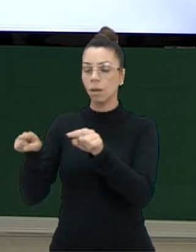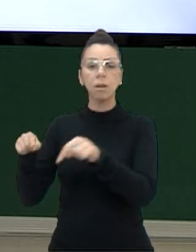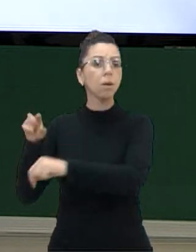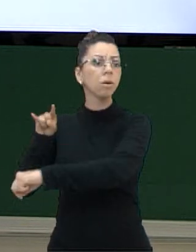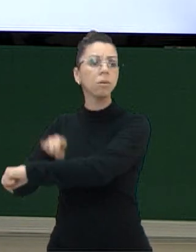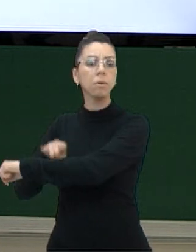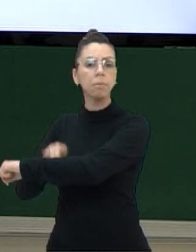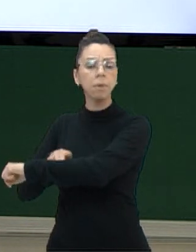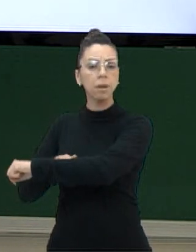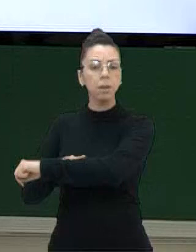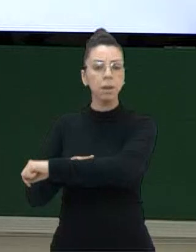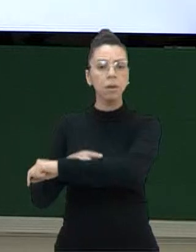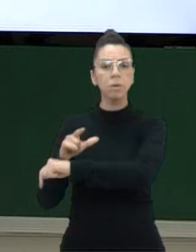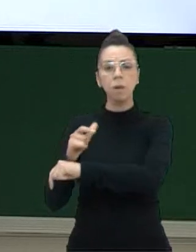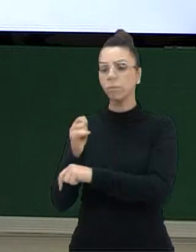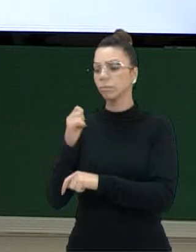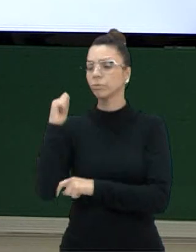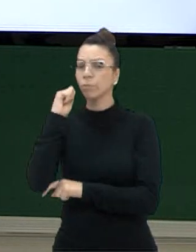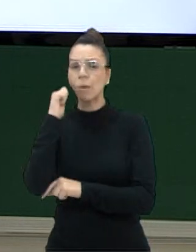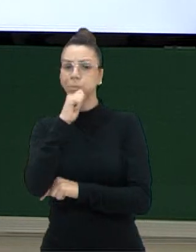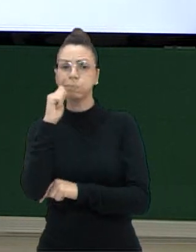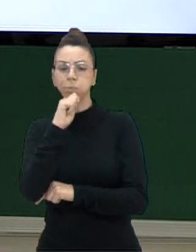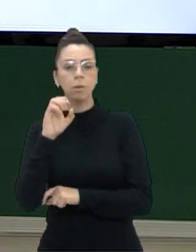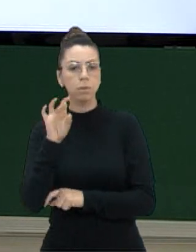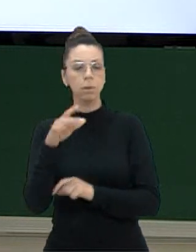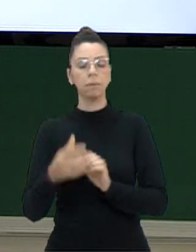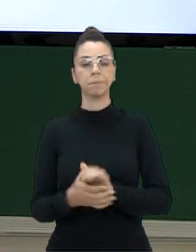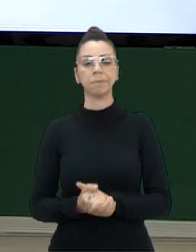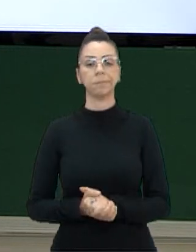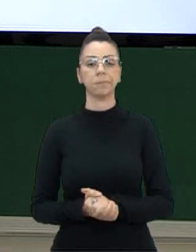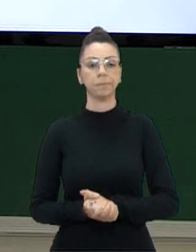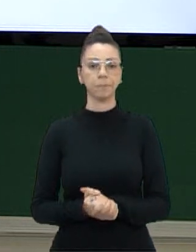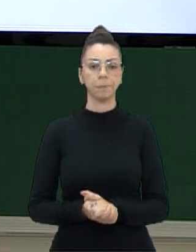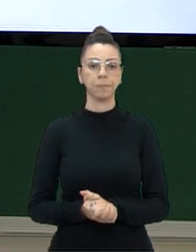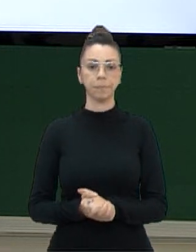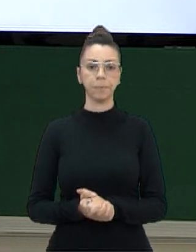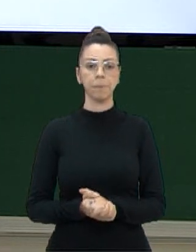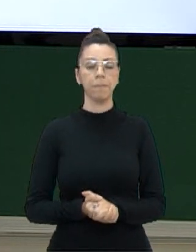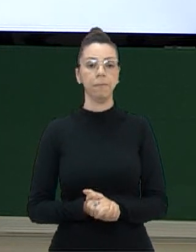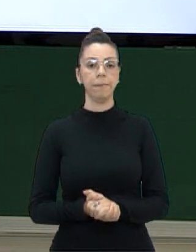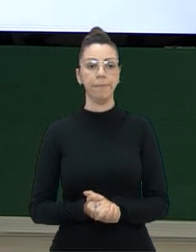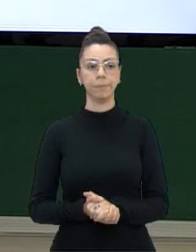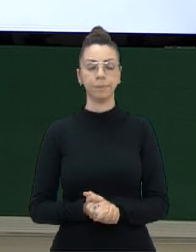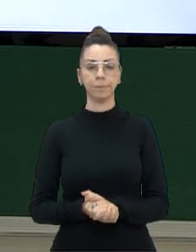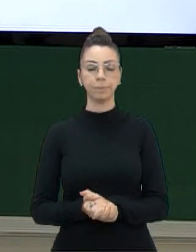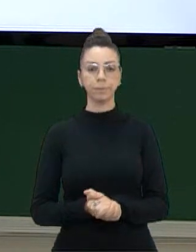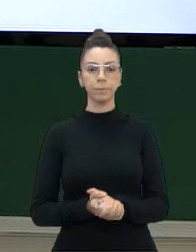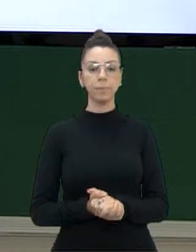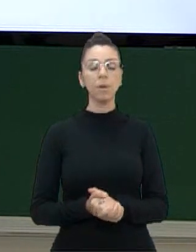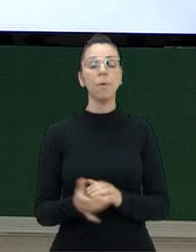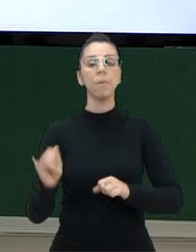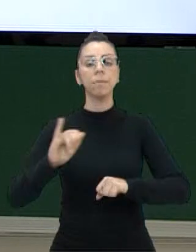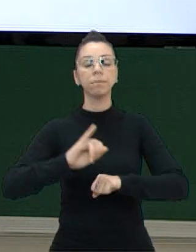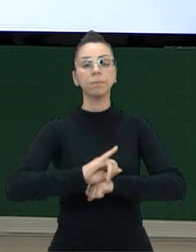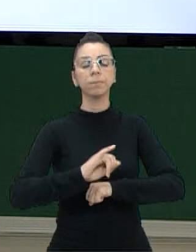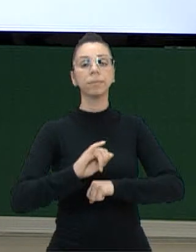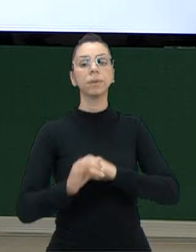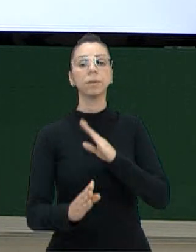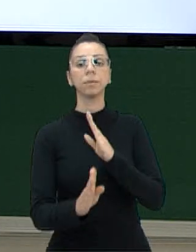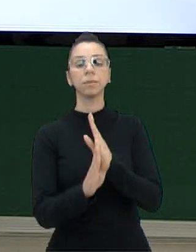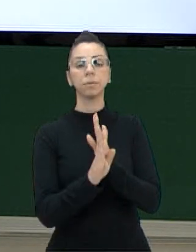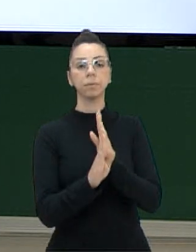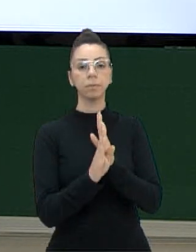¿sí? Bueno, então aqui que temos alguns elementos possíveis, alguns objetos, utensílios que